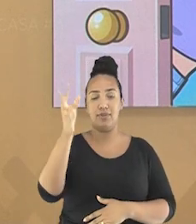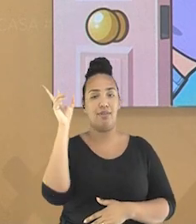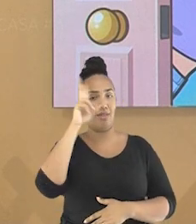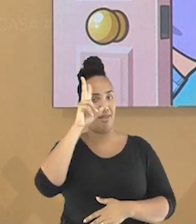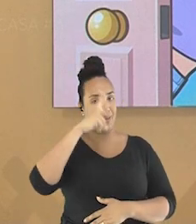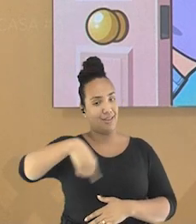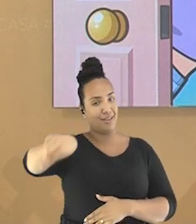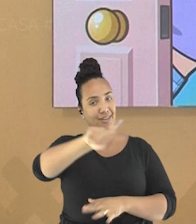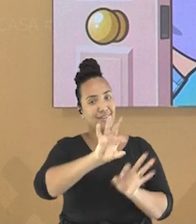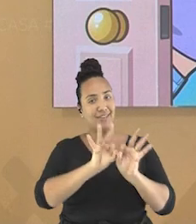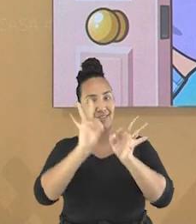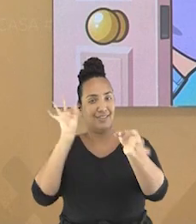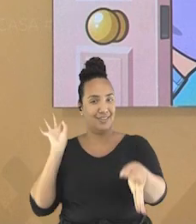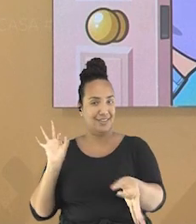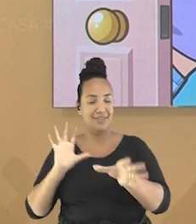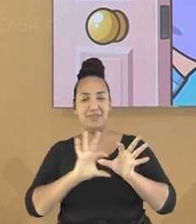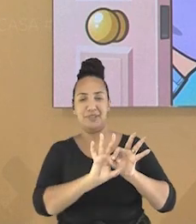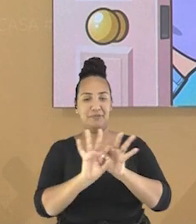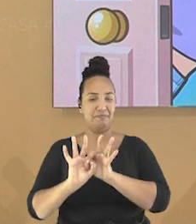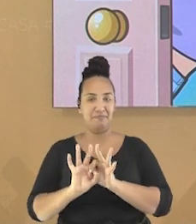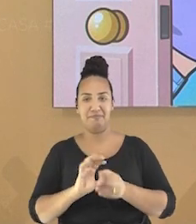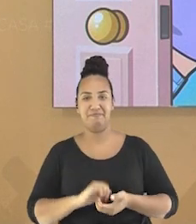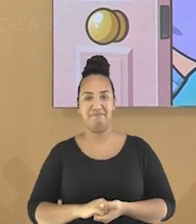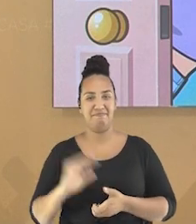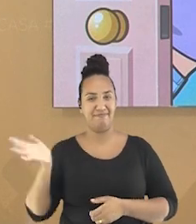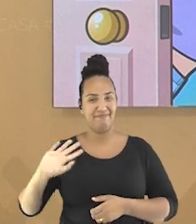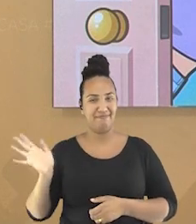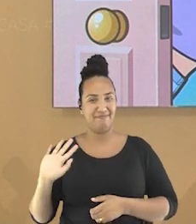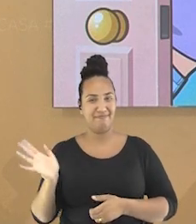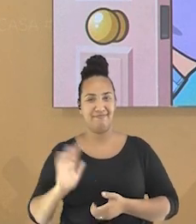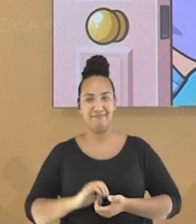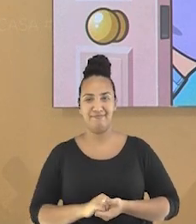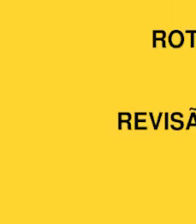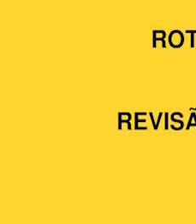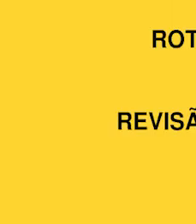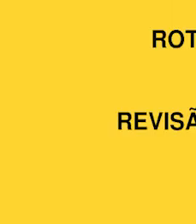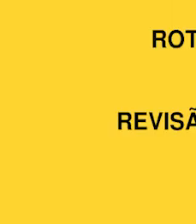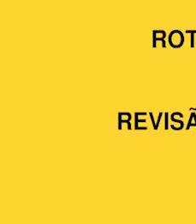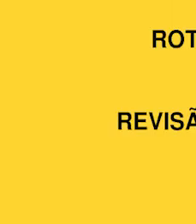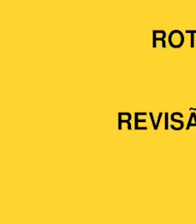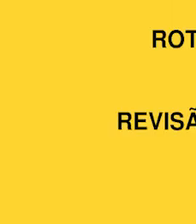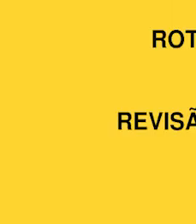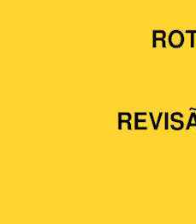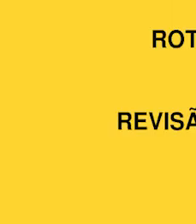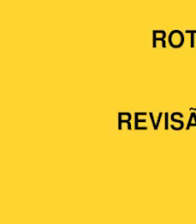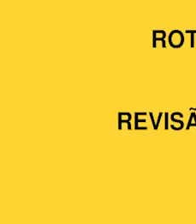E não esqueçam, mesmo distantes, estamos juntos. Tchau, tchau!